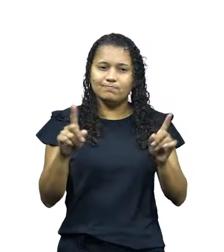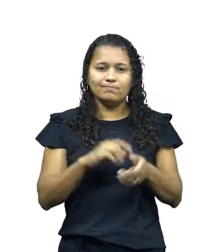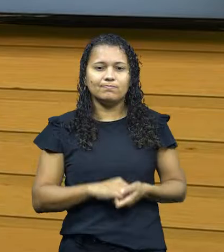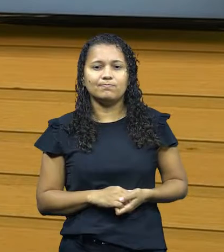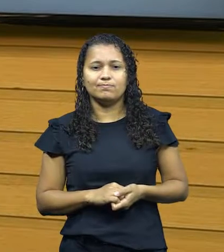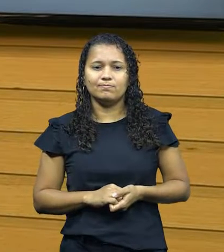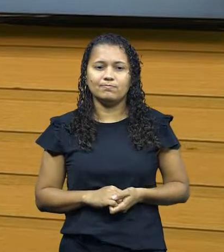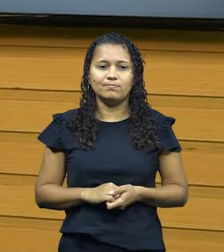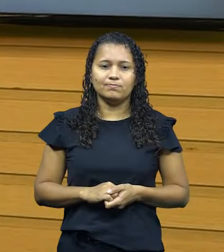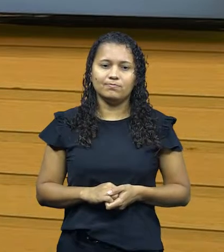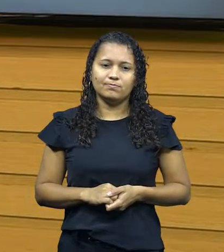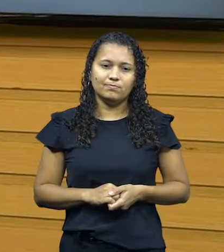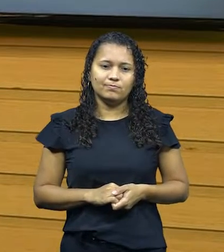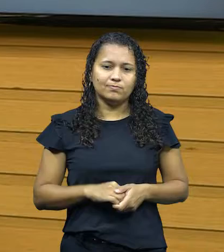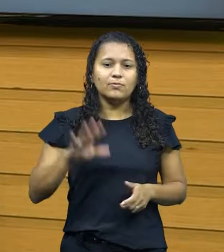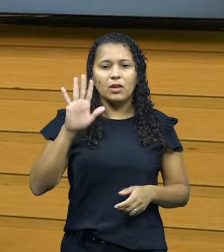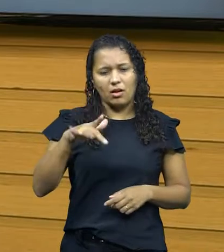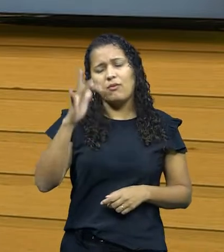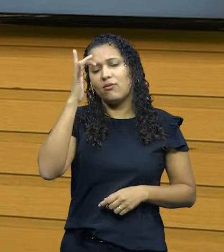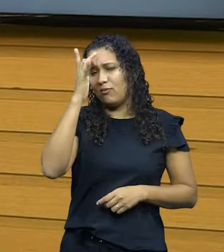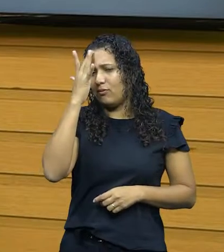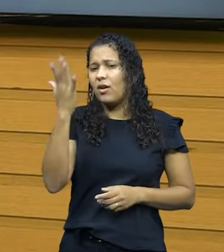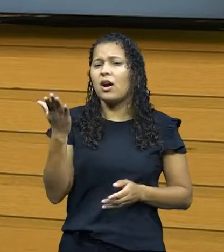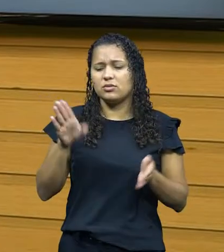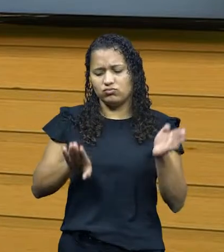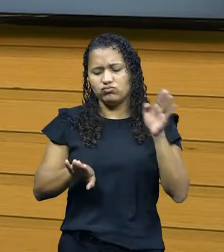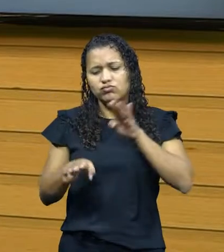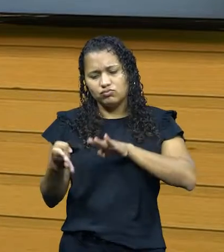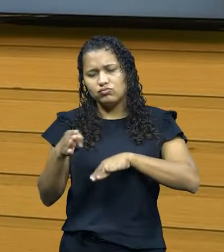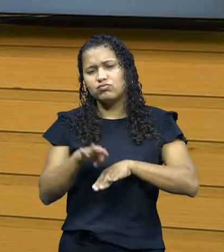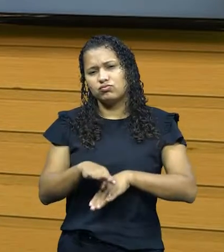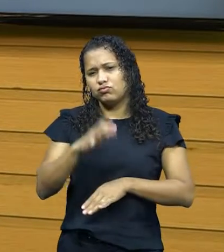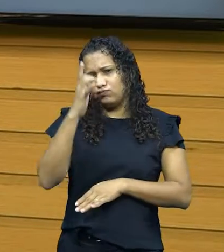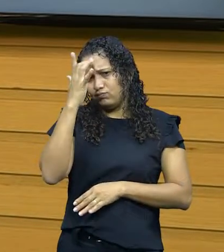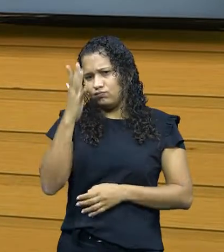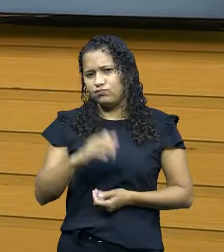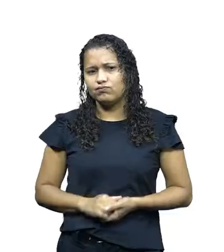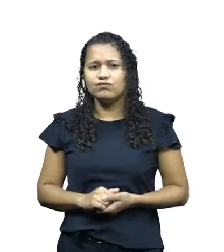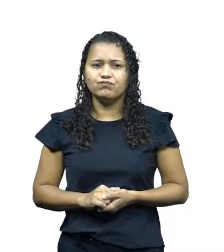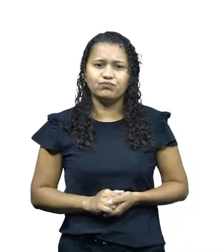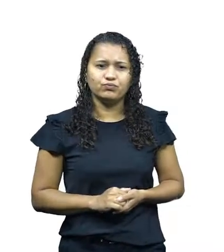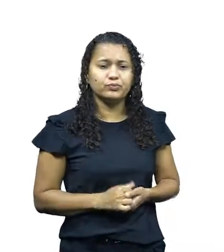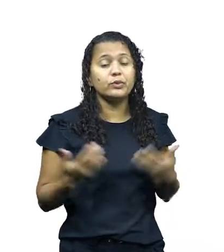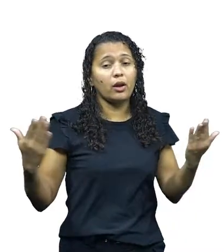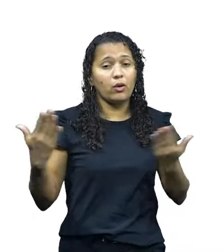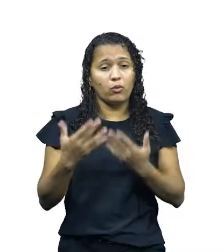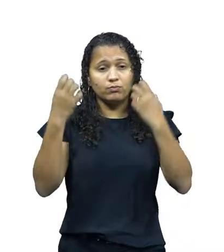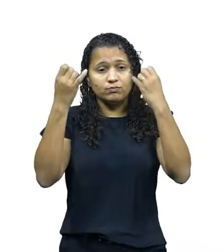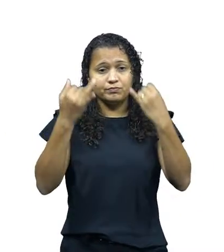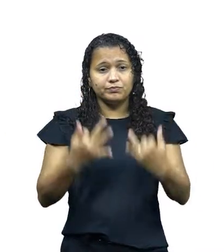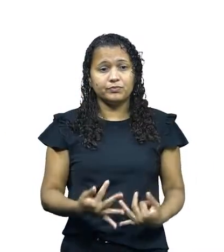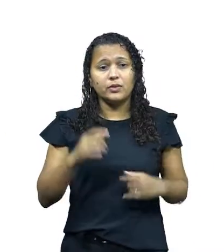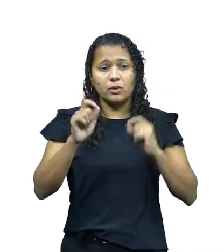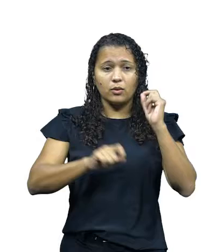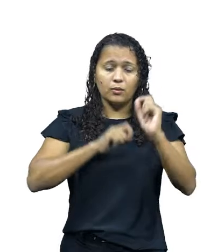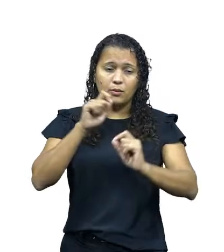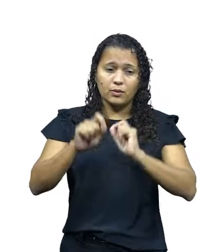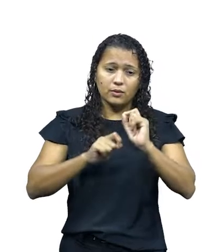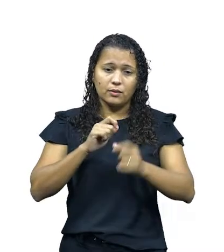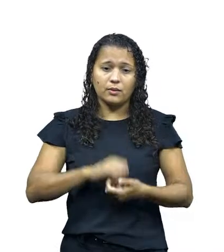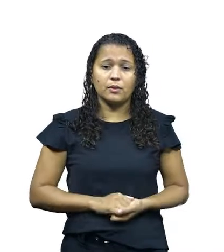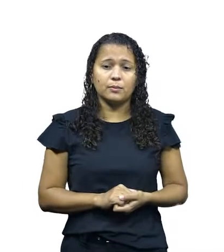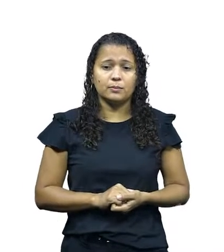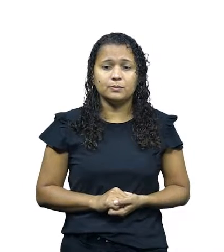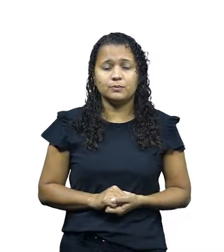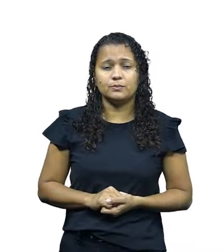folha. Ela é mais fácil, acho que é mais fácil da gente estar fazendo o dobramento. Vamos falar um pouquinho